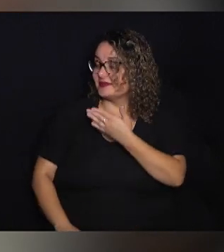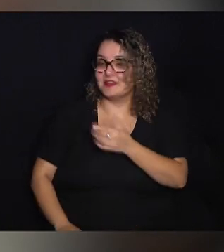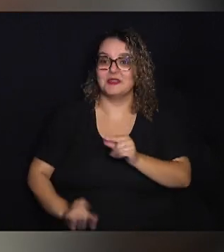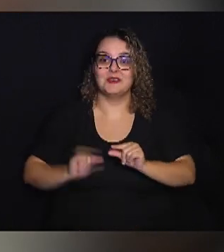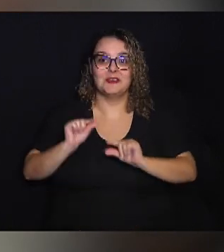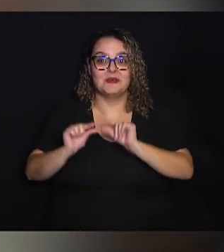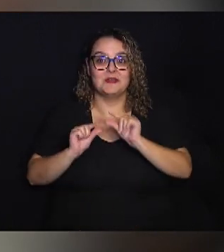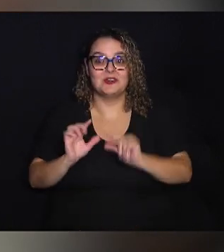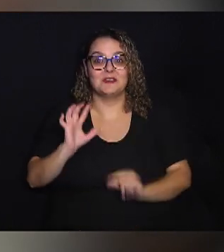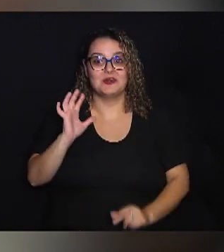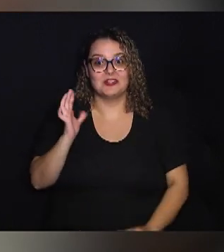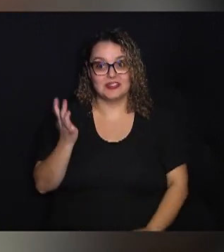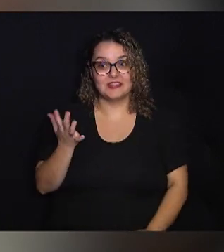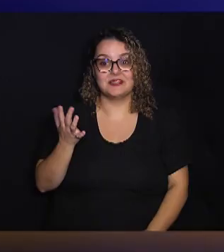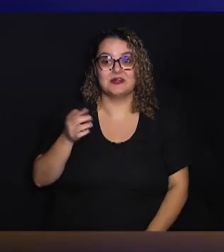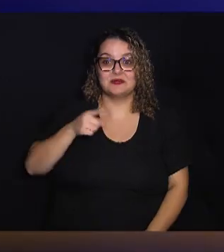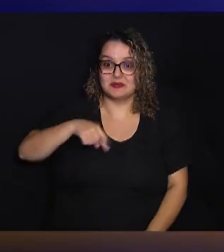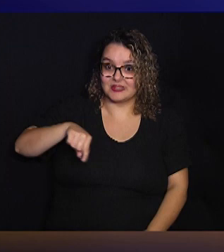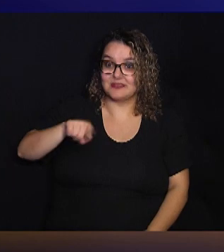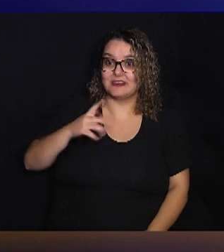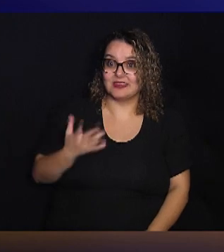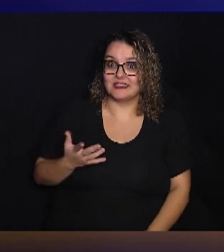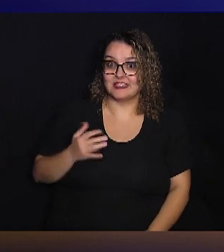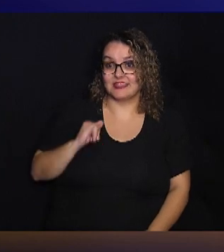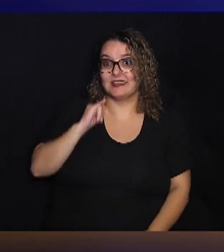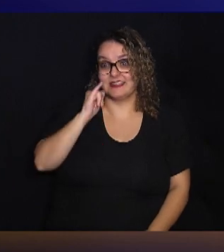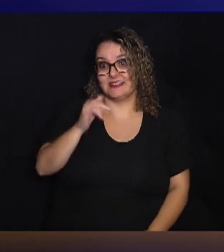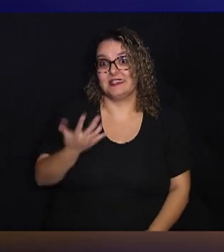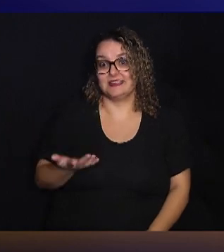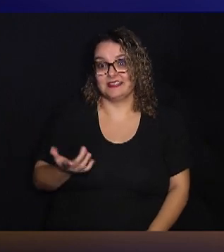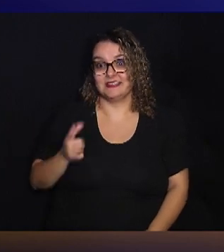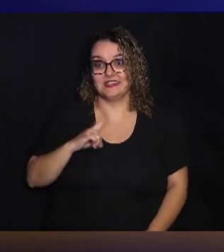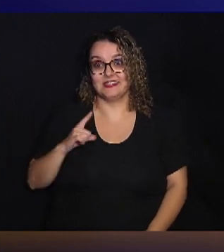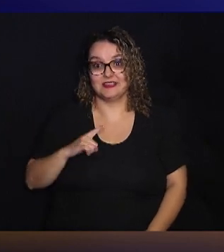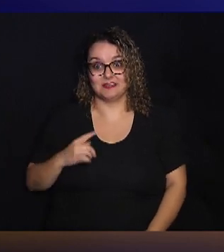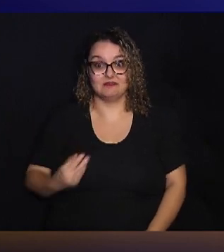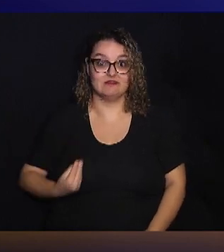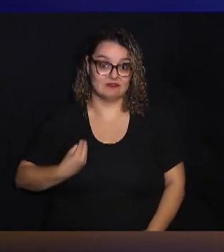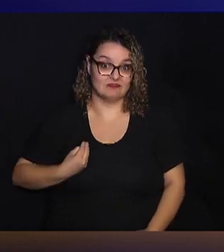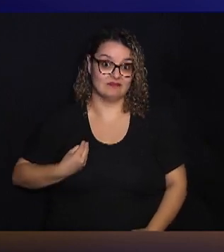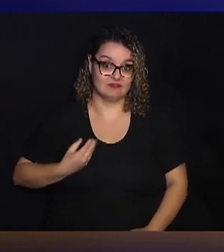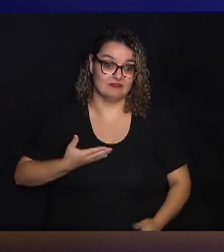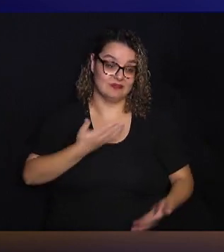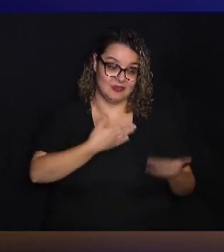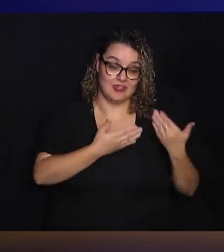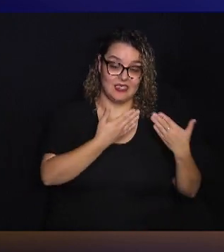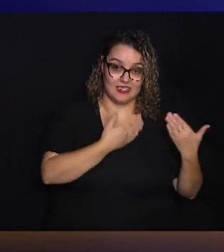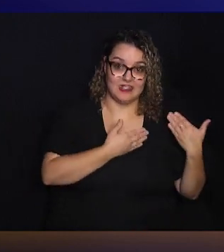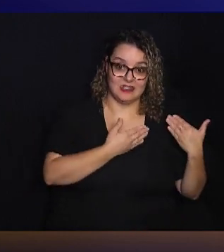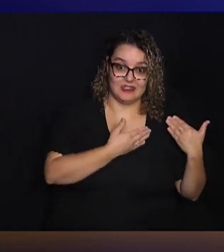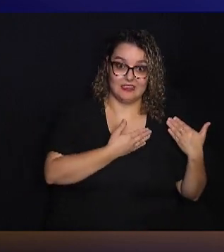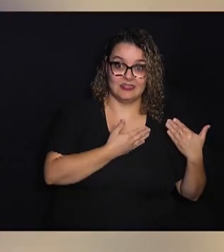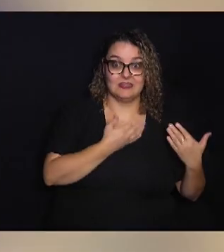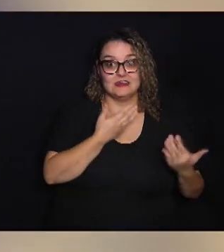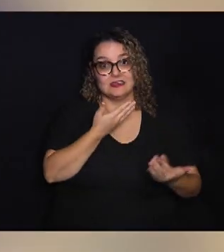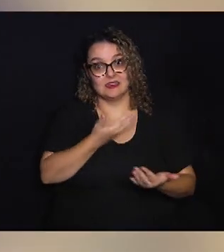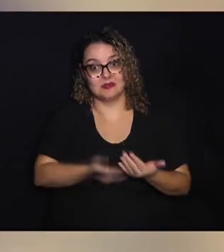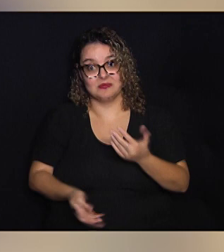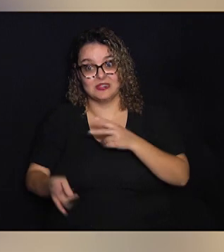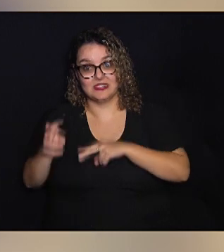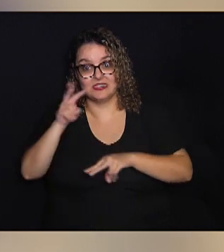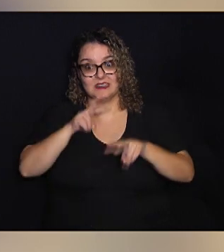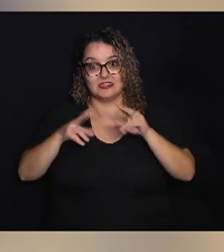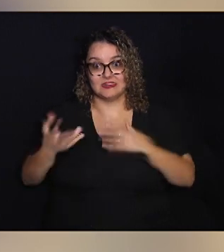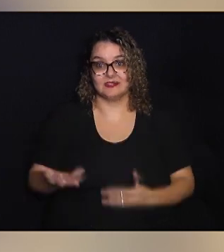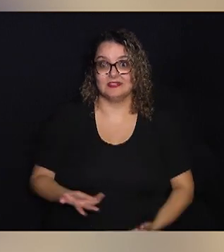está acontecendo para vocês. E aí ela disse que ela tinha uma vida corporativa antes, né? Da perda da visão e que